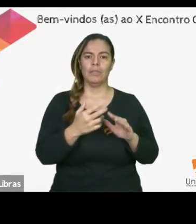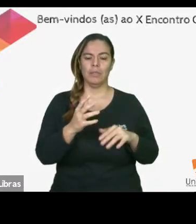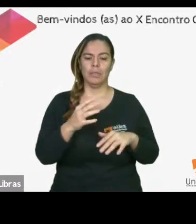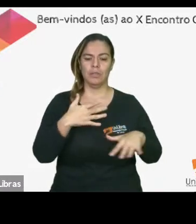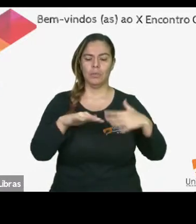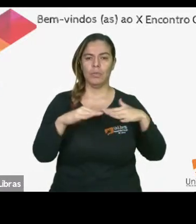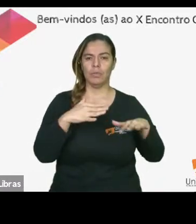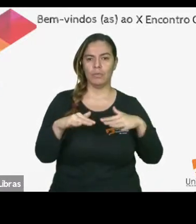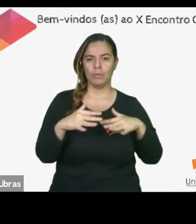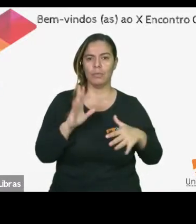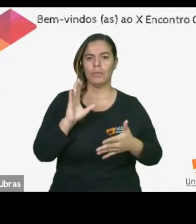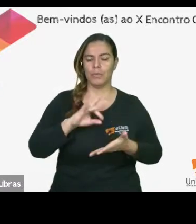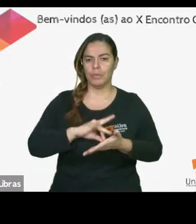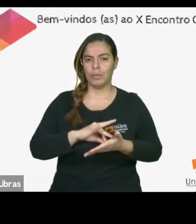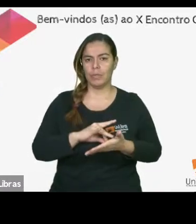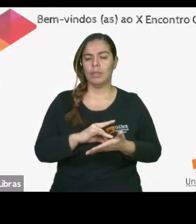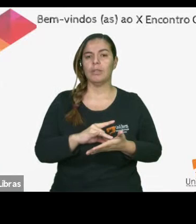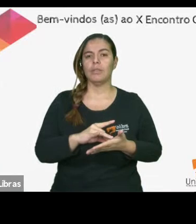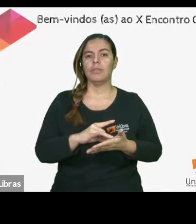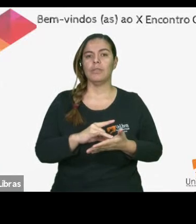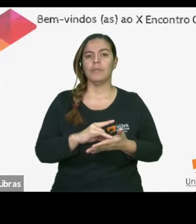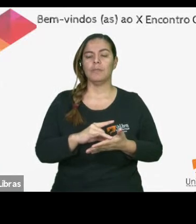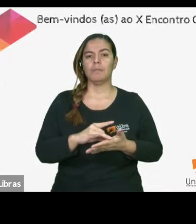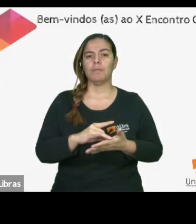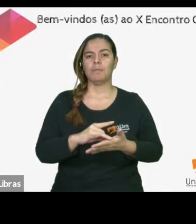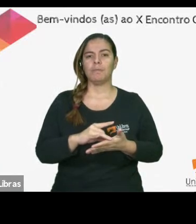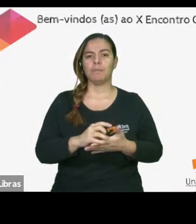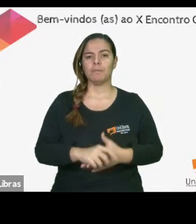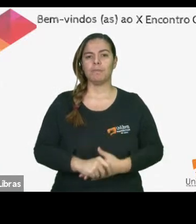movimento, efetivamente, elas